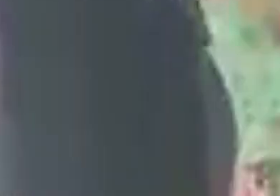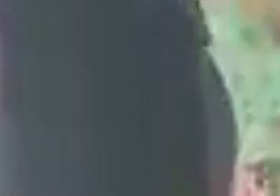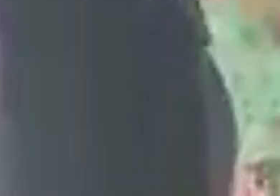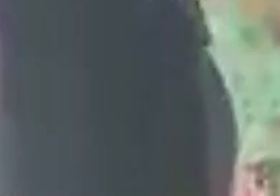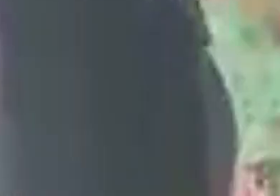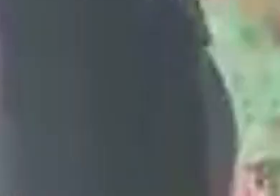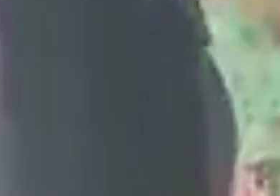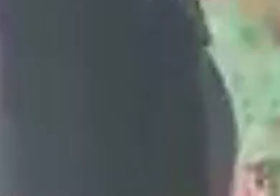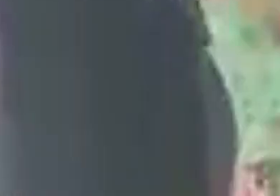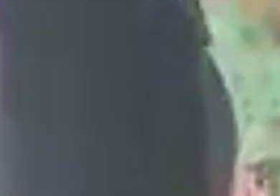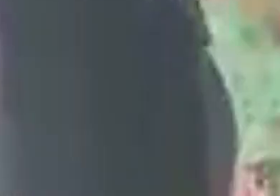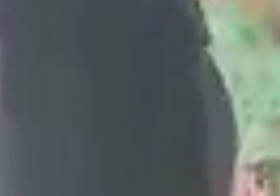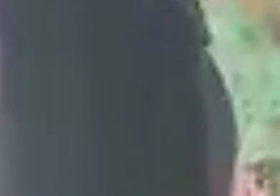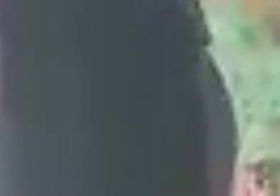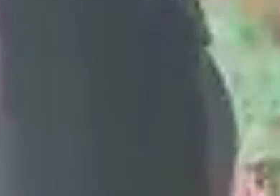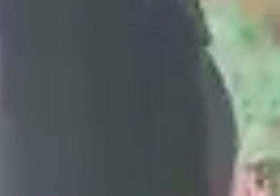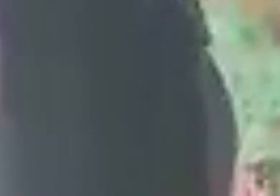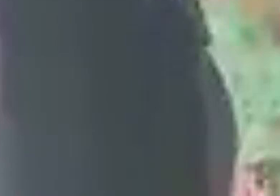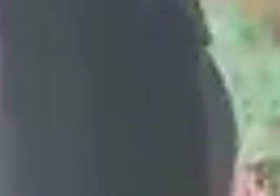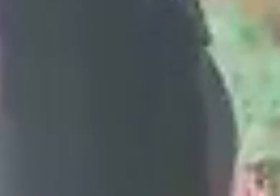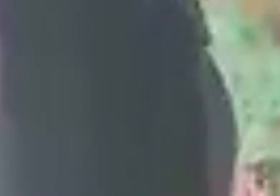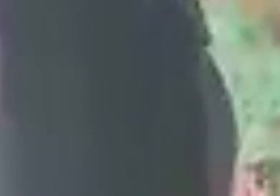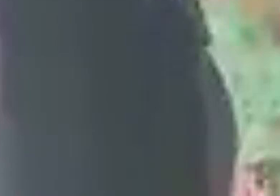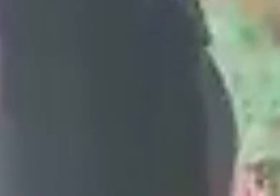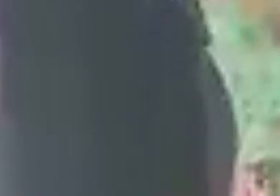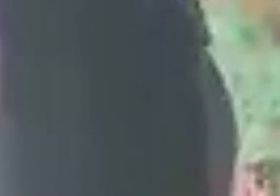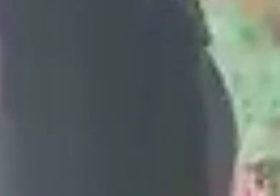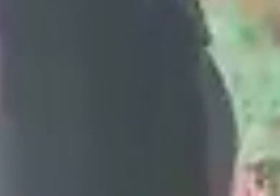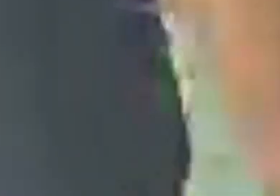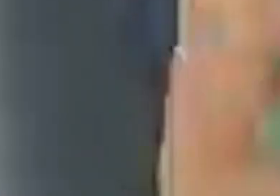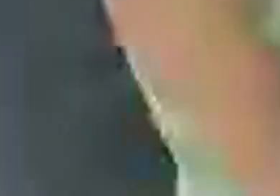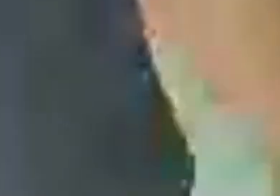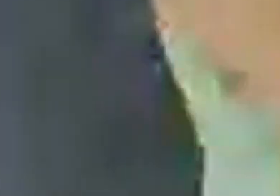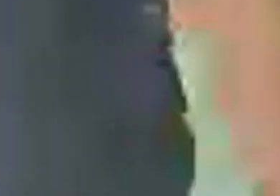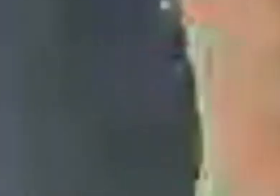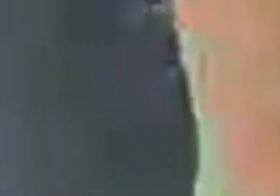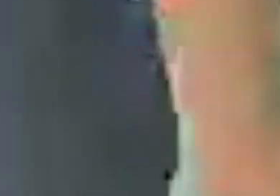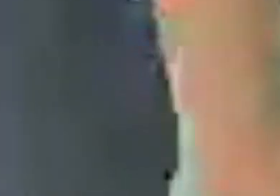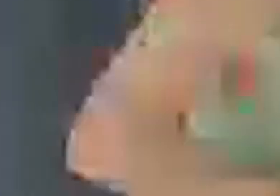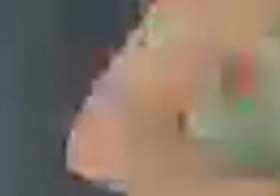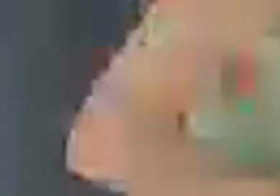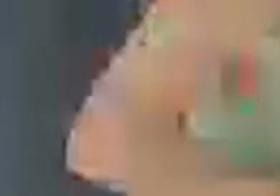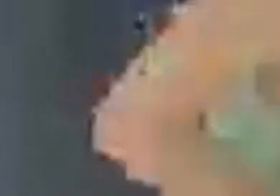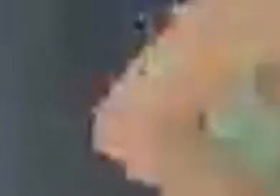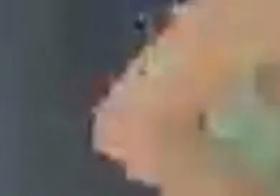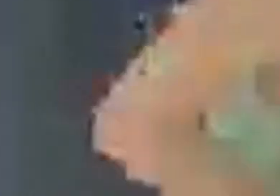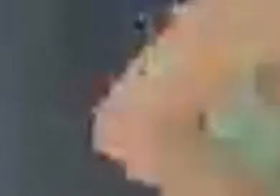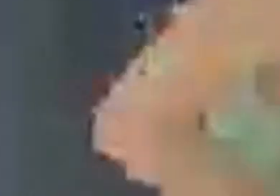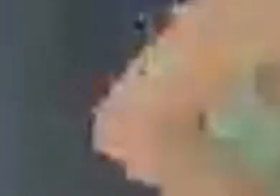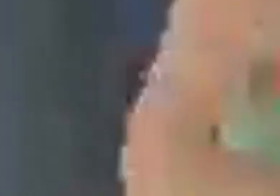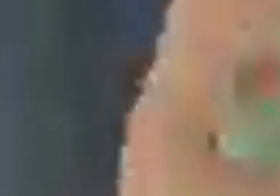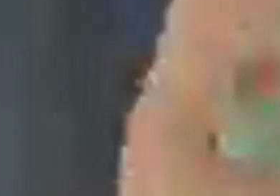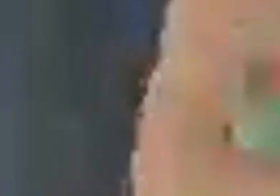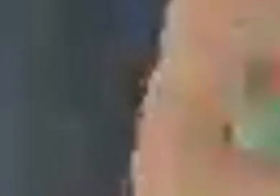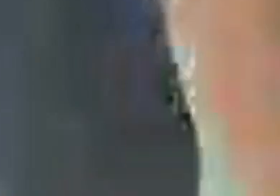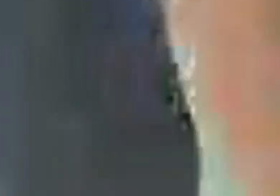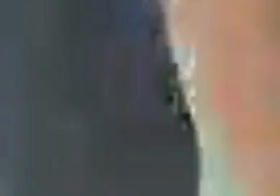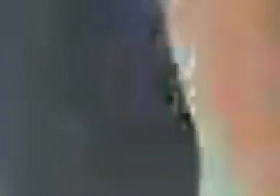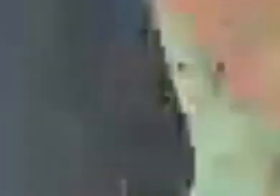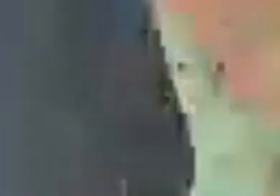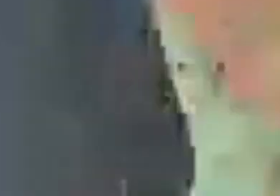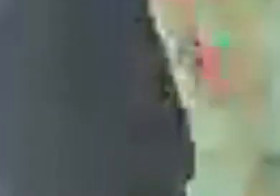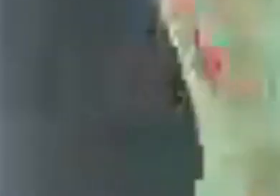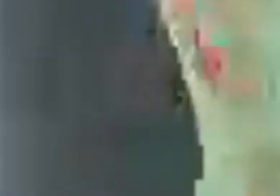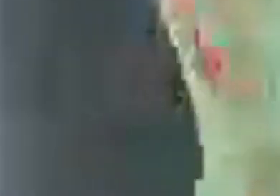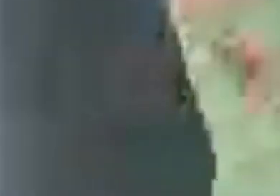tá ali. Barrara, mulher, barrara. Tá o programa já tá começando. Mas você não pode entrar. Já começou, já tá morrendo. Mas eu